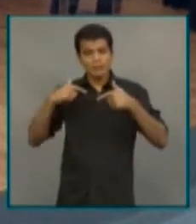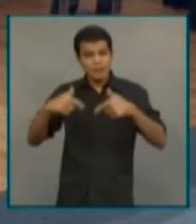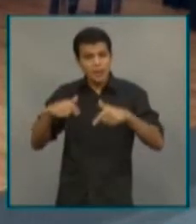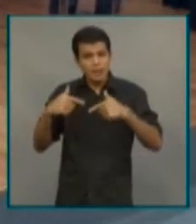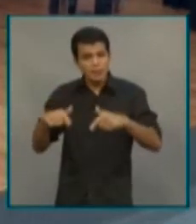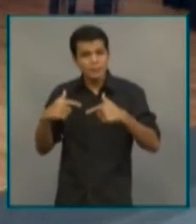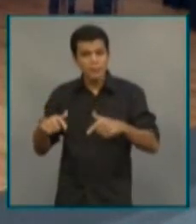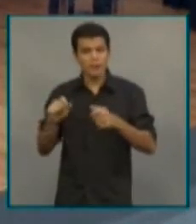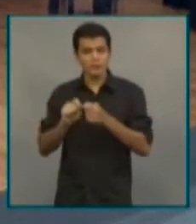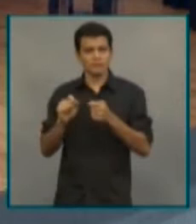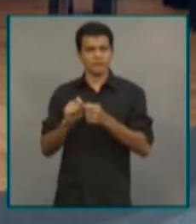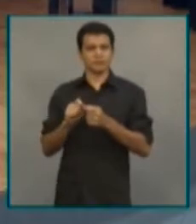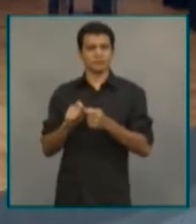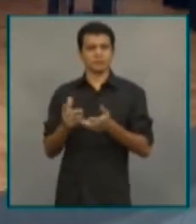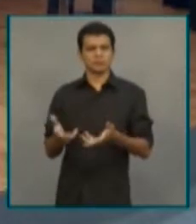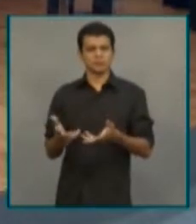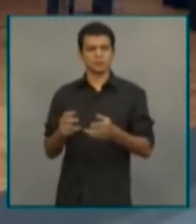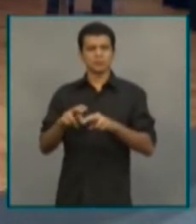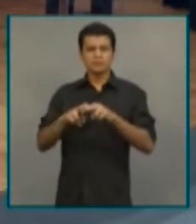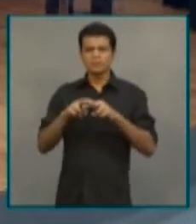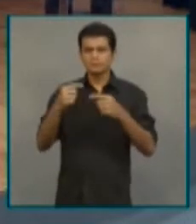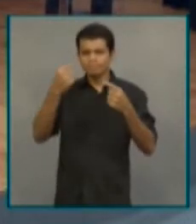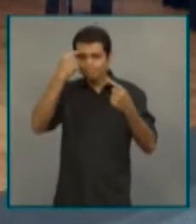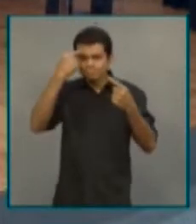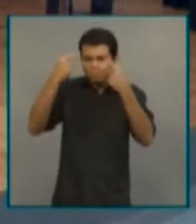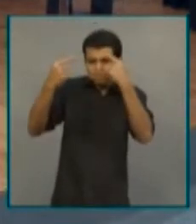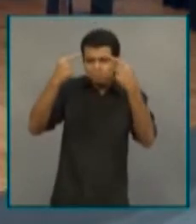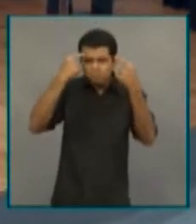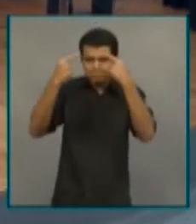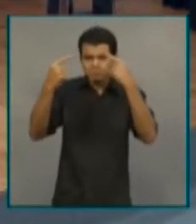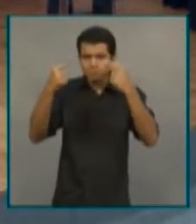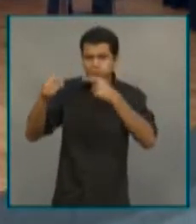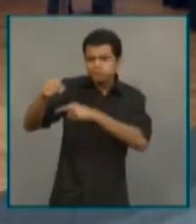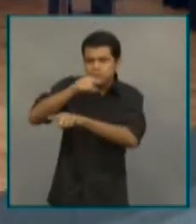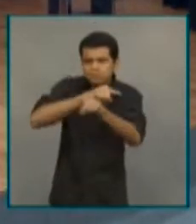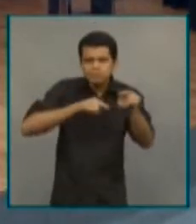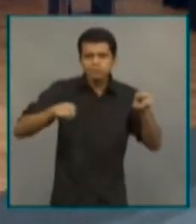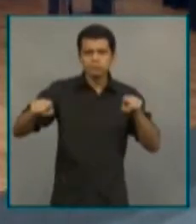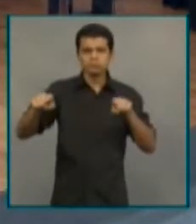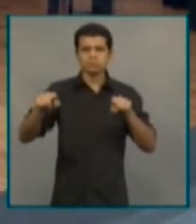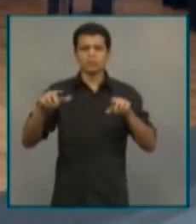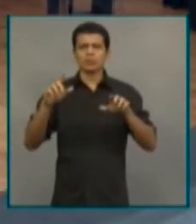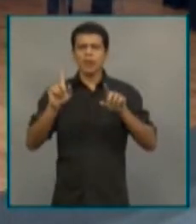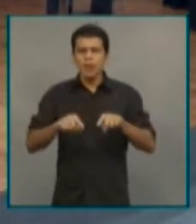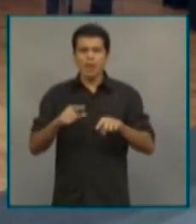consenso na advocacia, é o excelente trabalho feito na CAAS. Eu citaria aqui